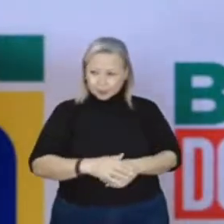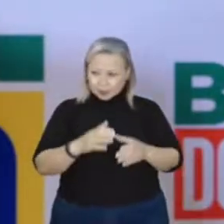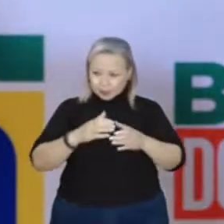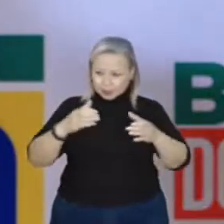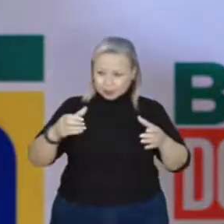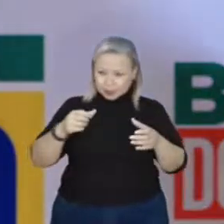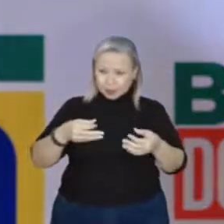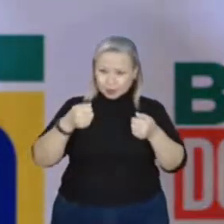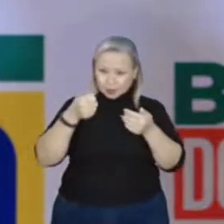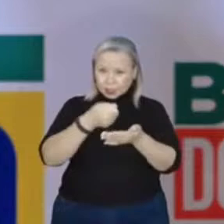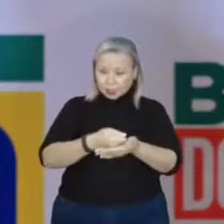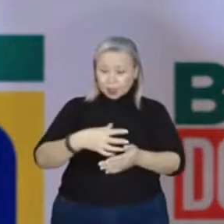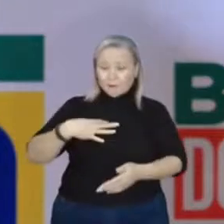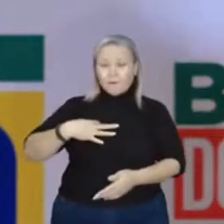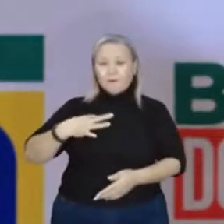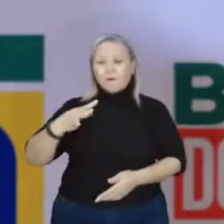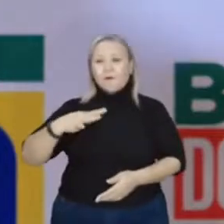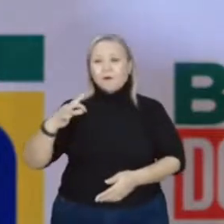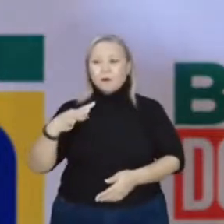de voluntários.